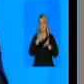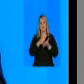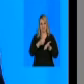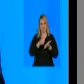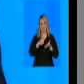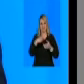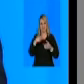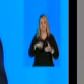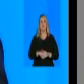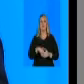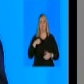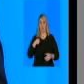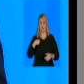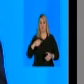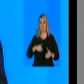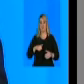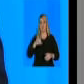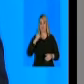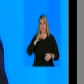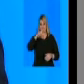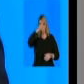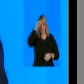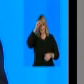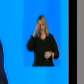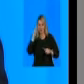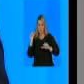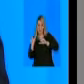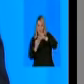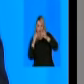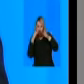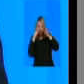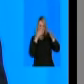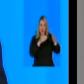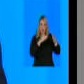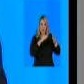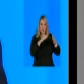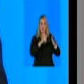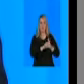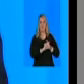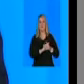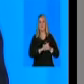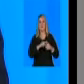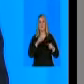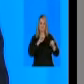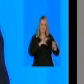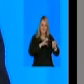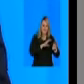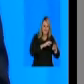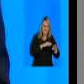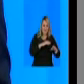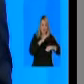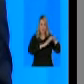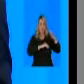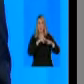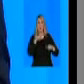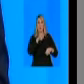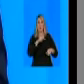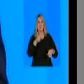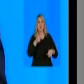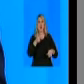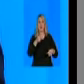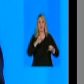lugar, como prefeito, eu vou mudar sim o foco da nossa Guarda Municipal, treiná-la, qualificá-la, para que ela use a arma na defesa